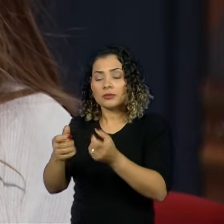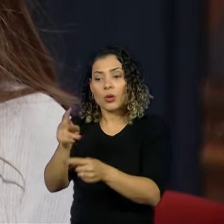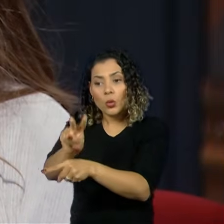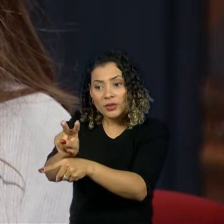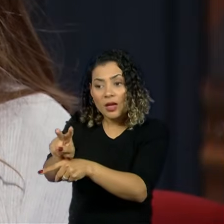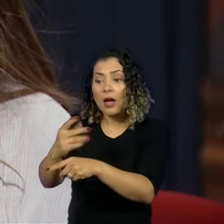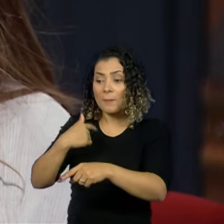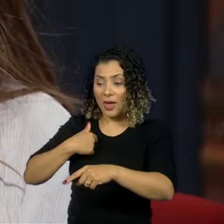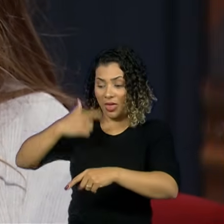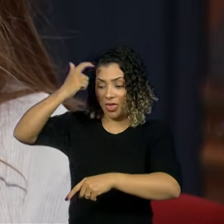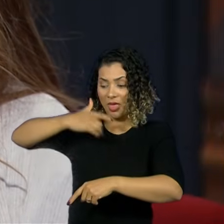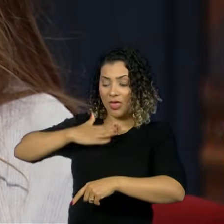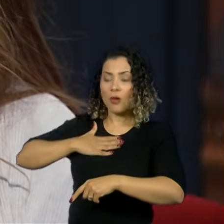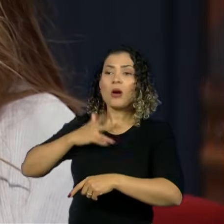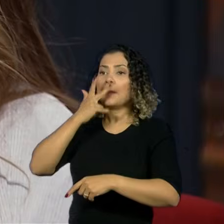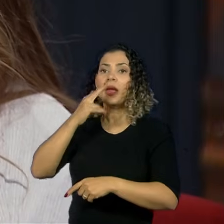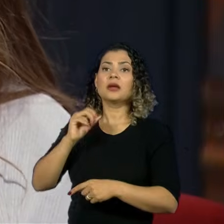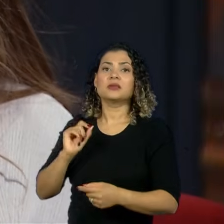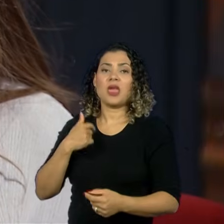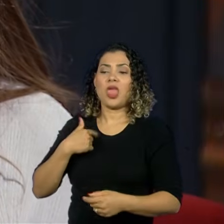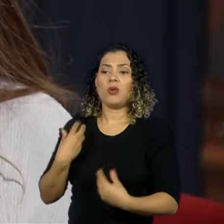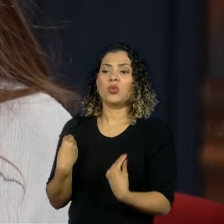você vender peixe podre, é você